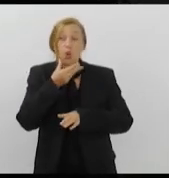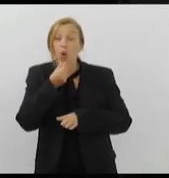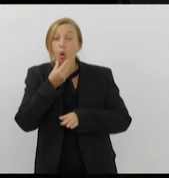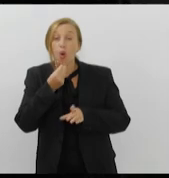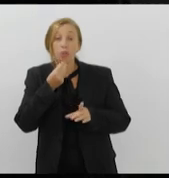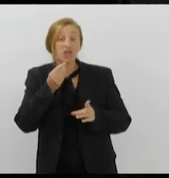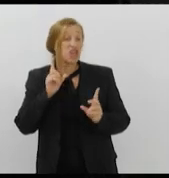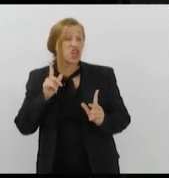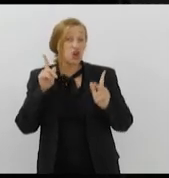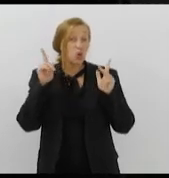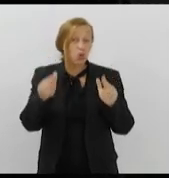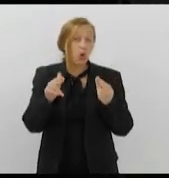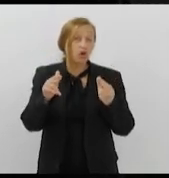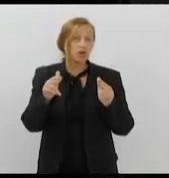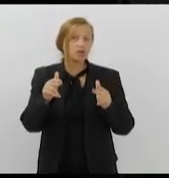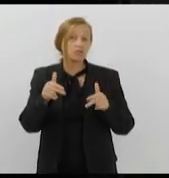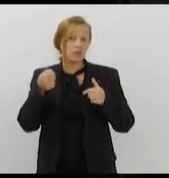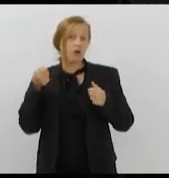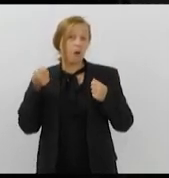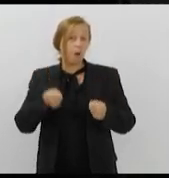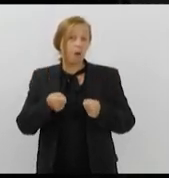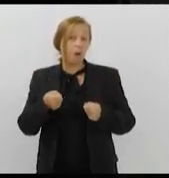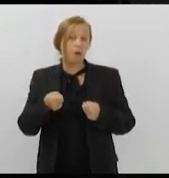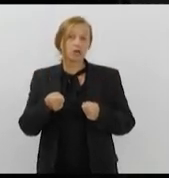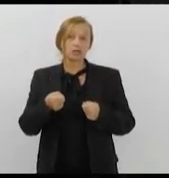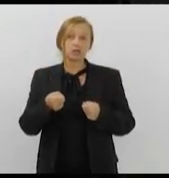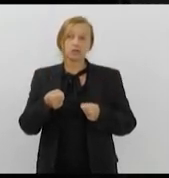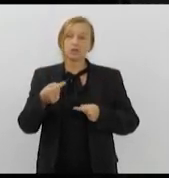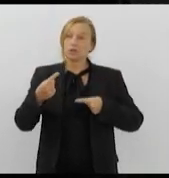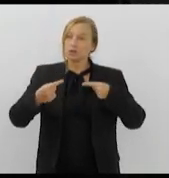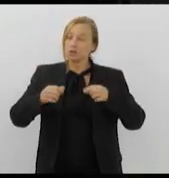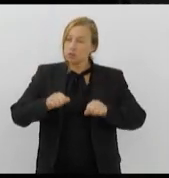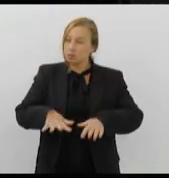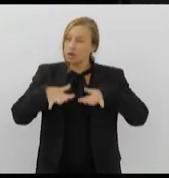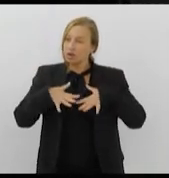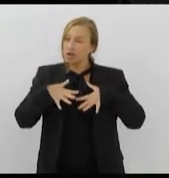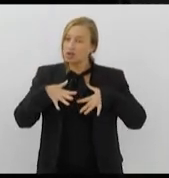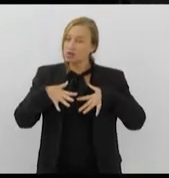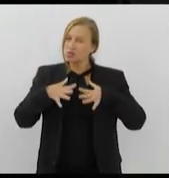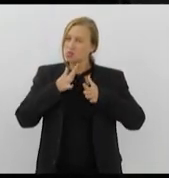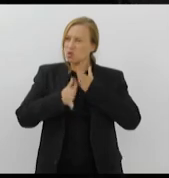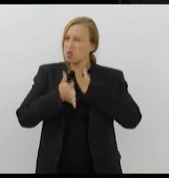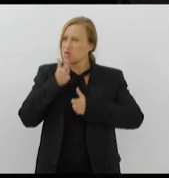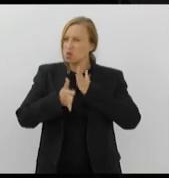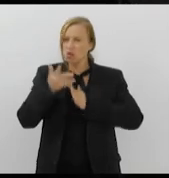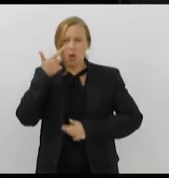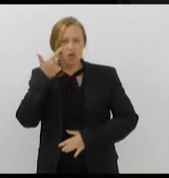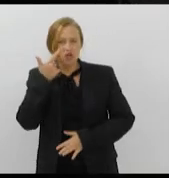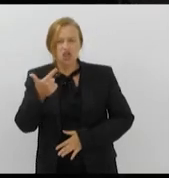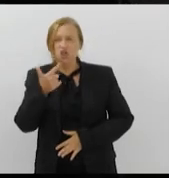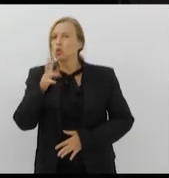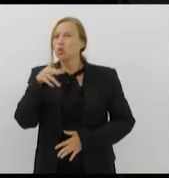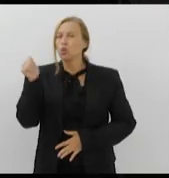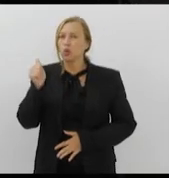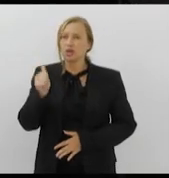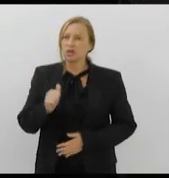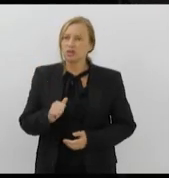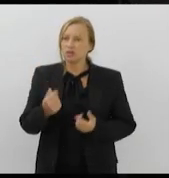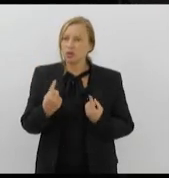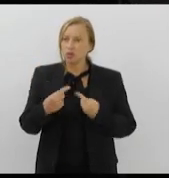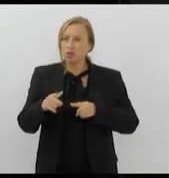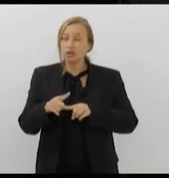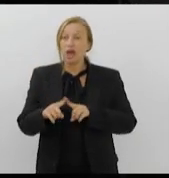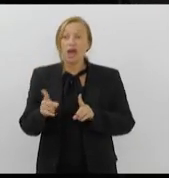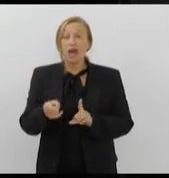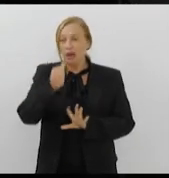igual, de botar ordem nesse plenário, numa confusão aqui, a qual eu estava presente, e nunca se vitimizou. A questão,